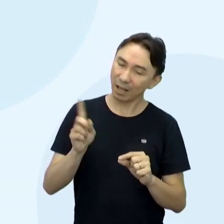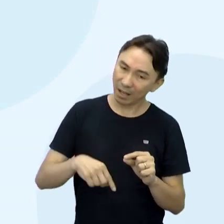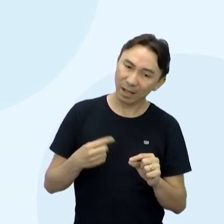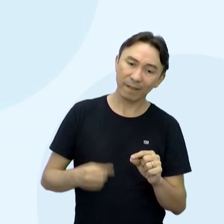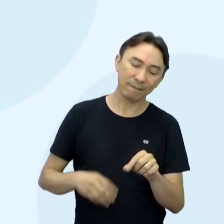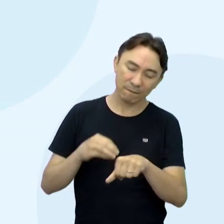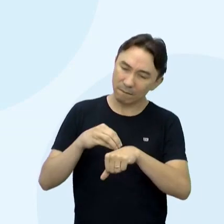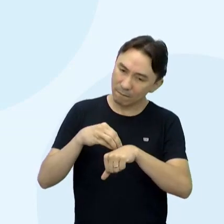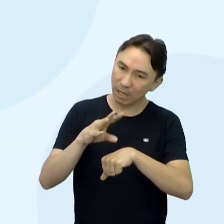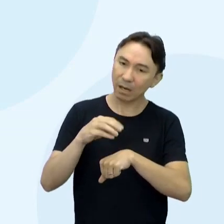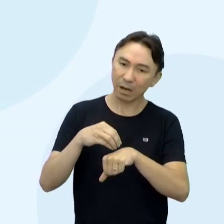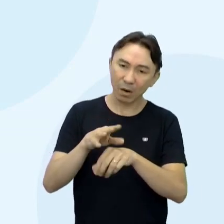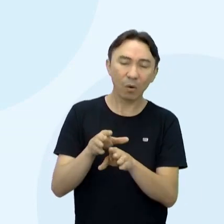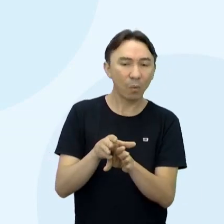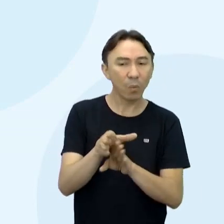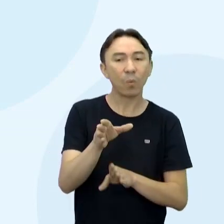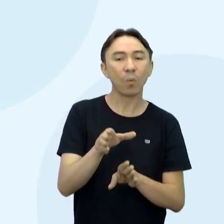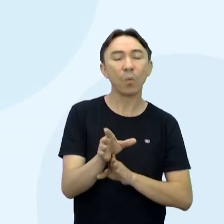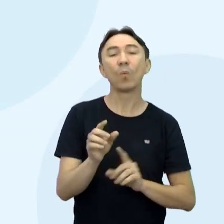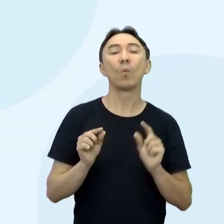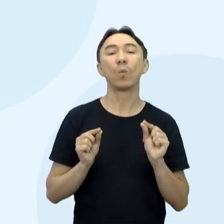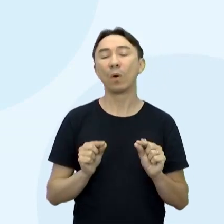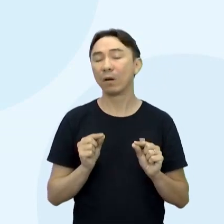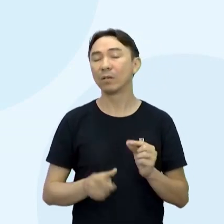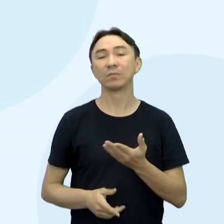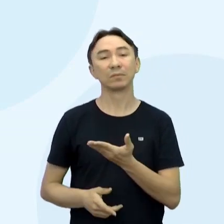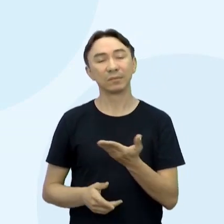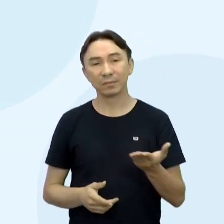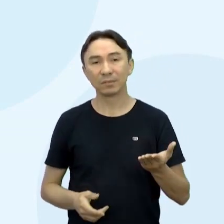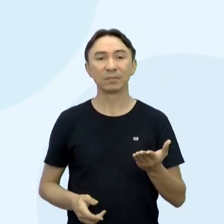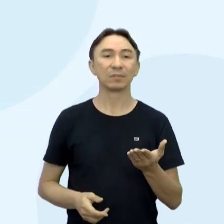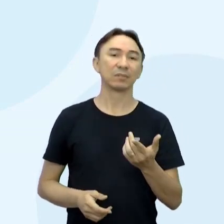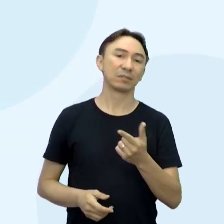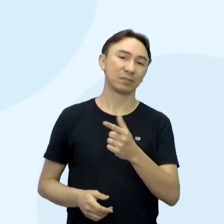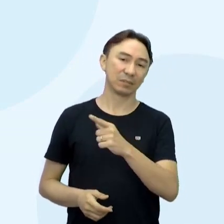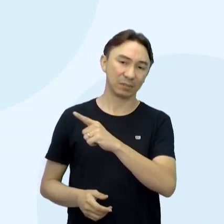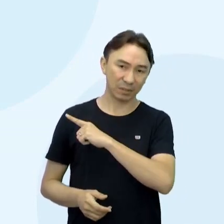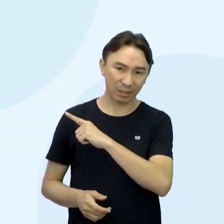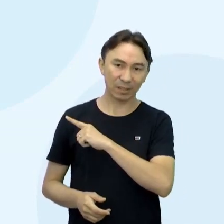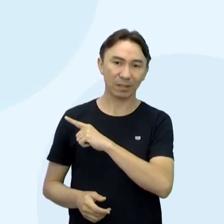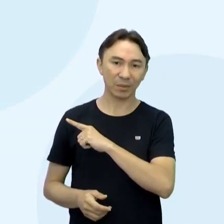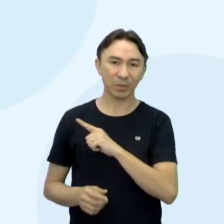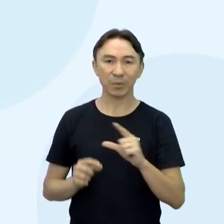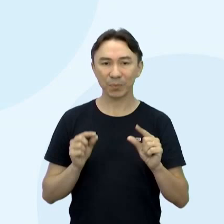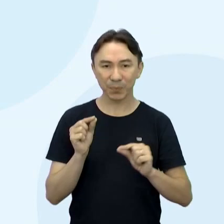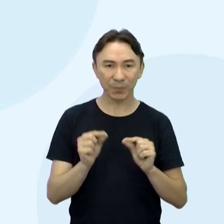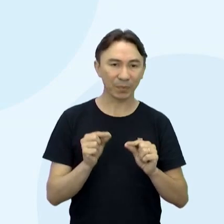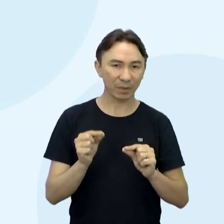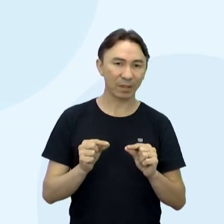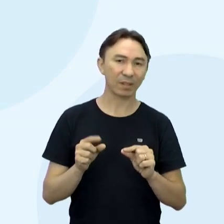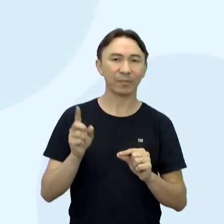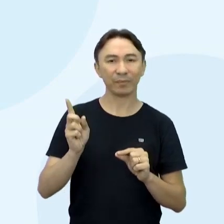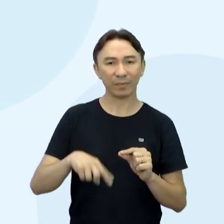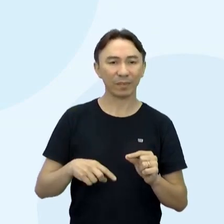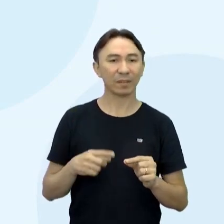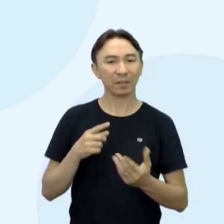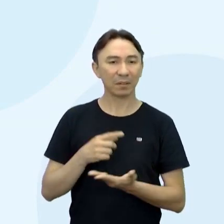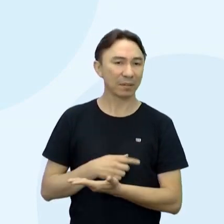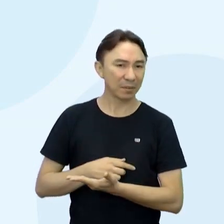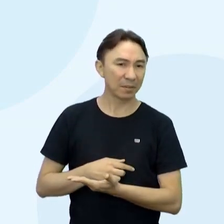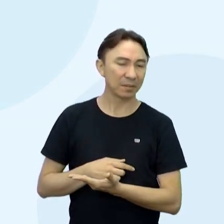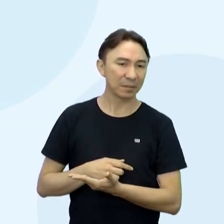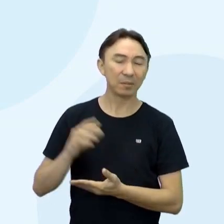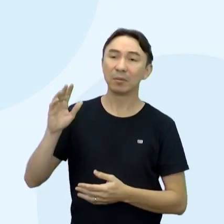de como trabalhar a questão do happening com seus